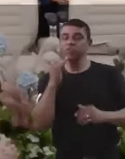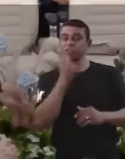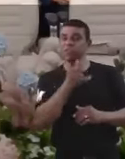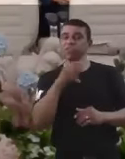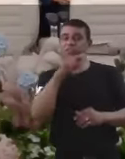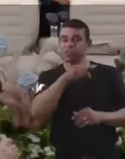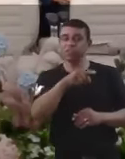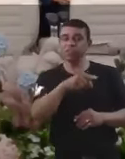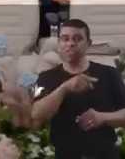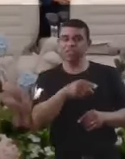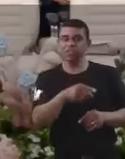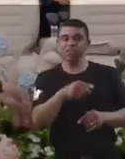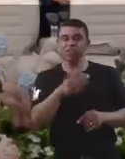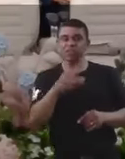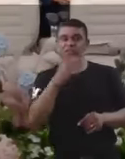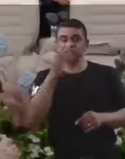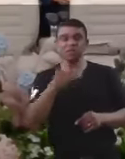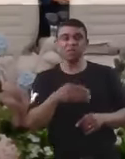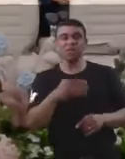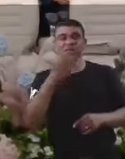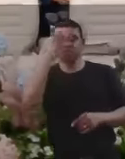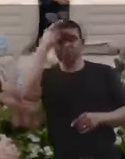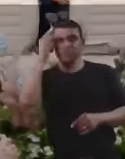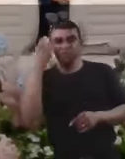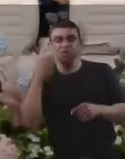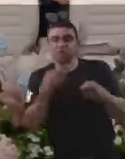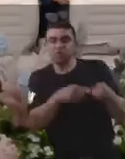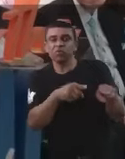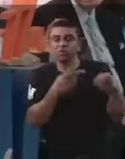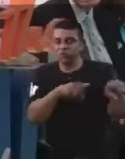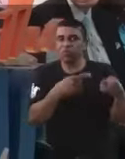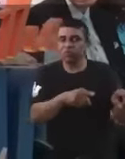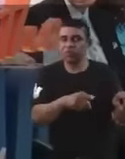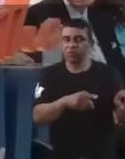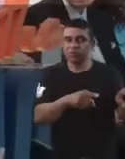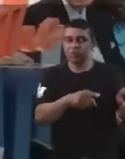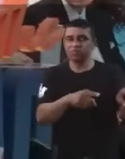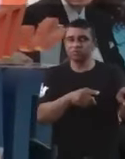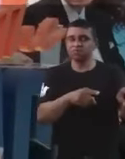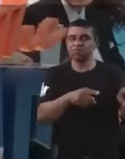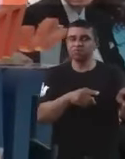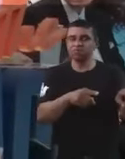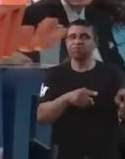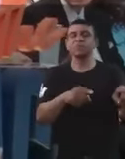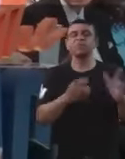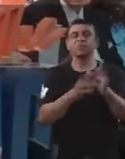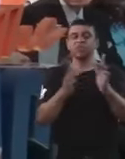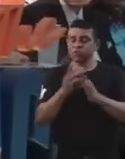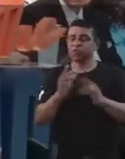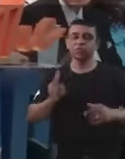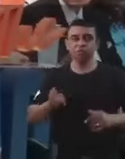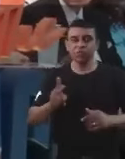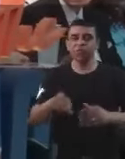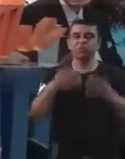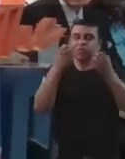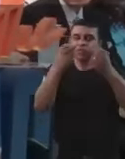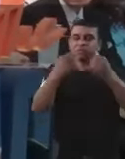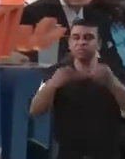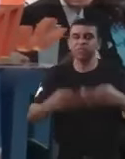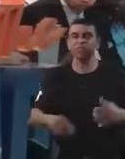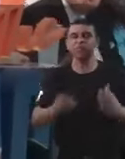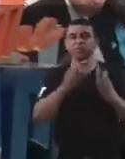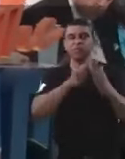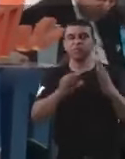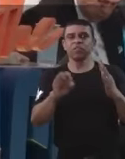temê-los. Versículo 8, aquele que me confessar diante dos homens, também o Filho do Homem o confessará diante